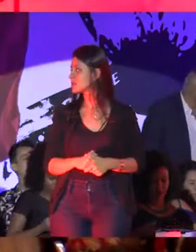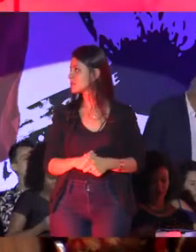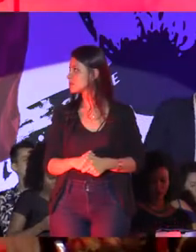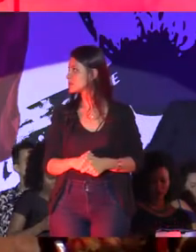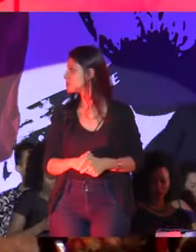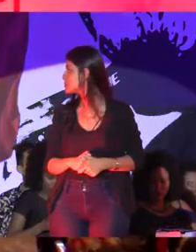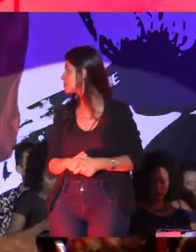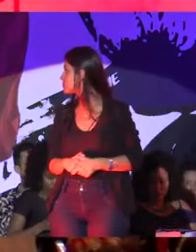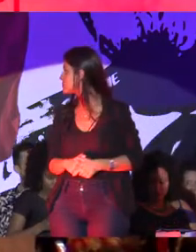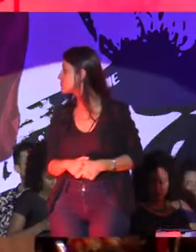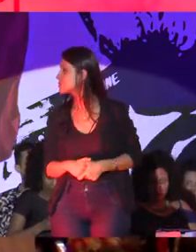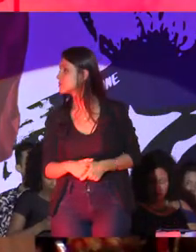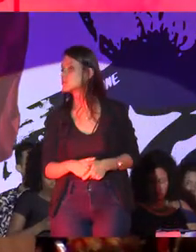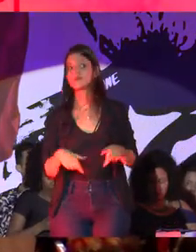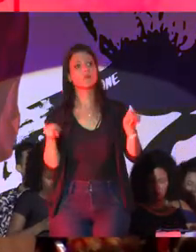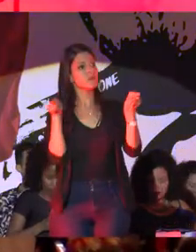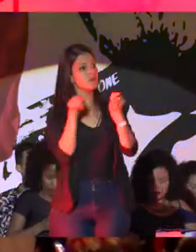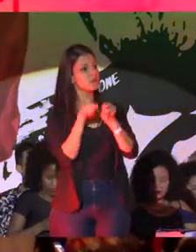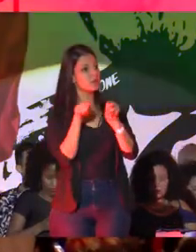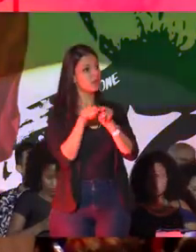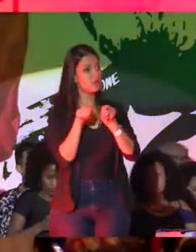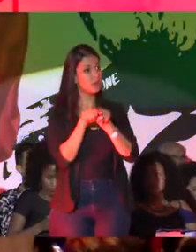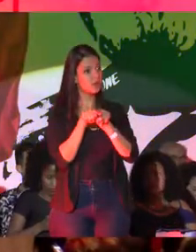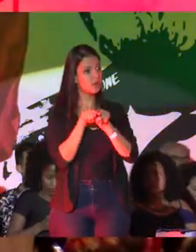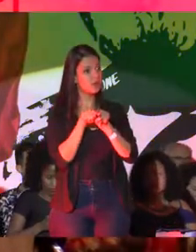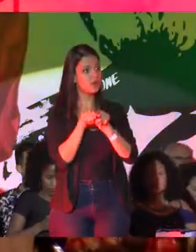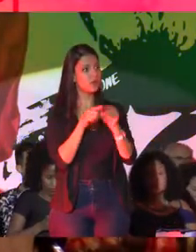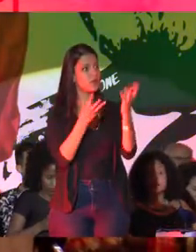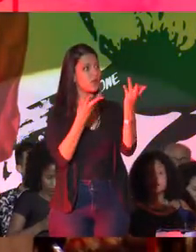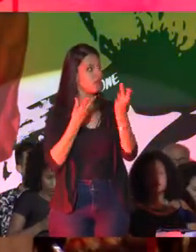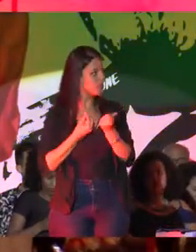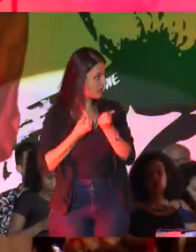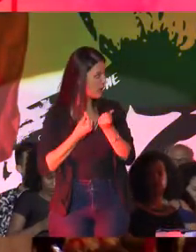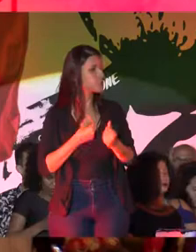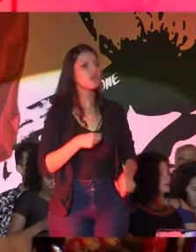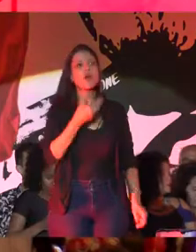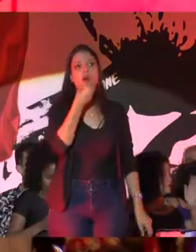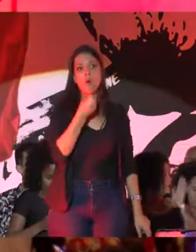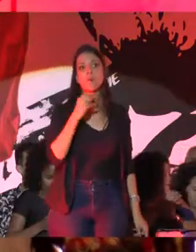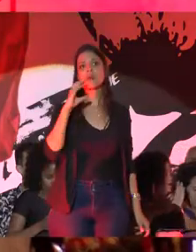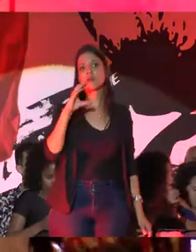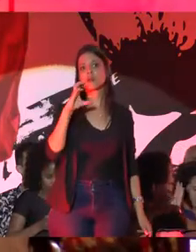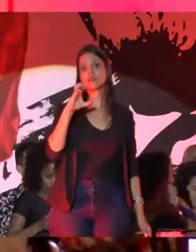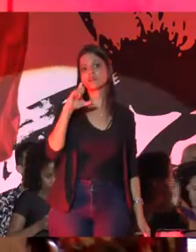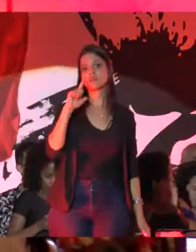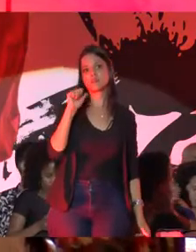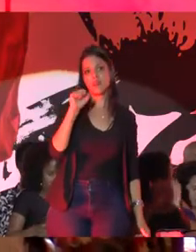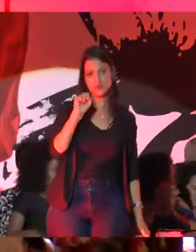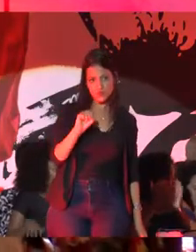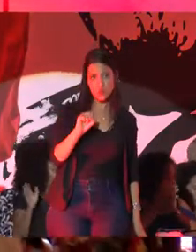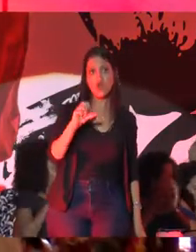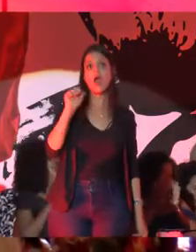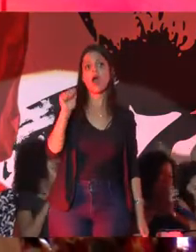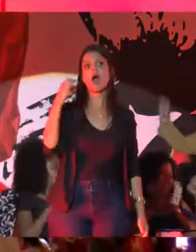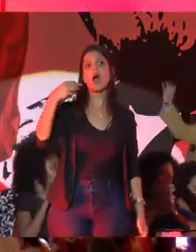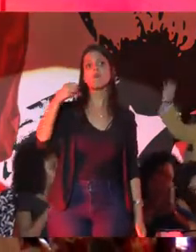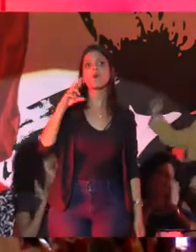Queríamos convidar também nosso companheiro chanceler Celso Amorim para compor o palco aqui com a